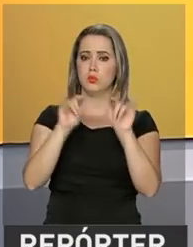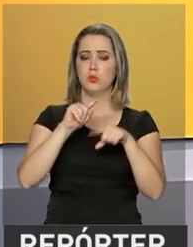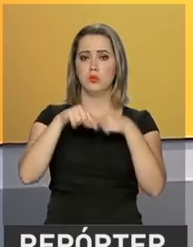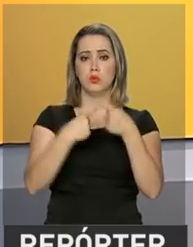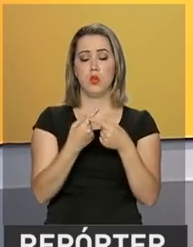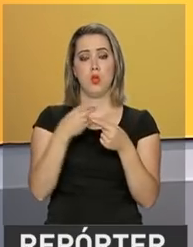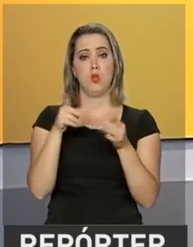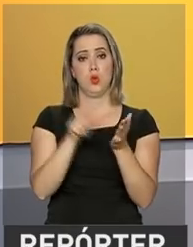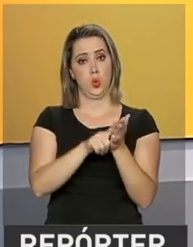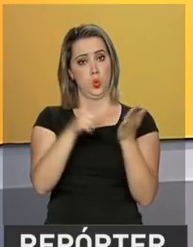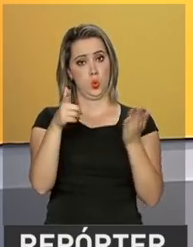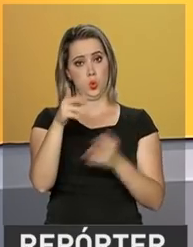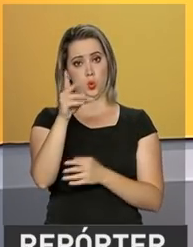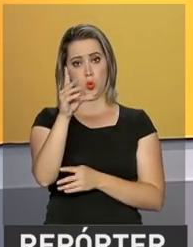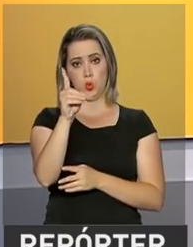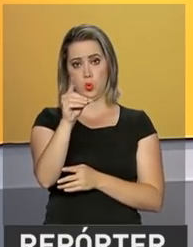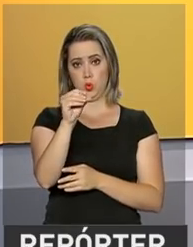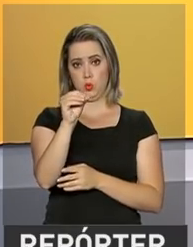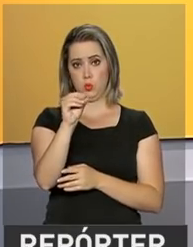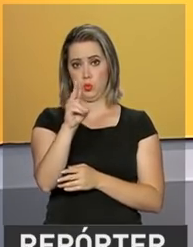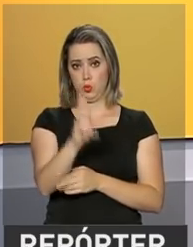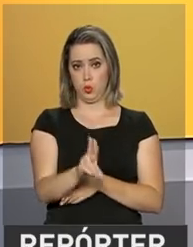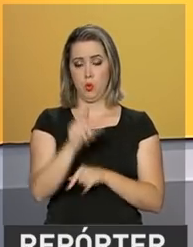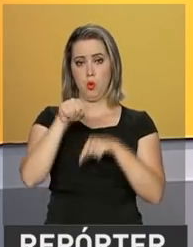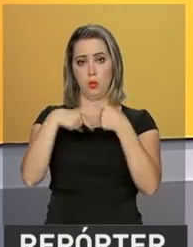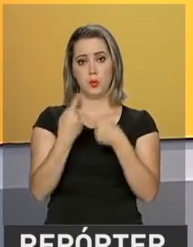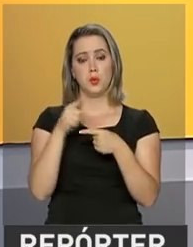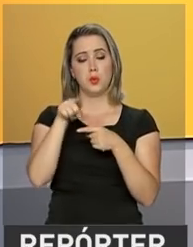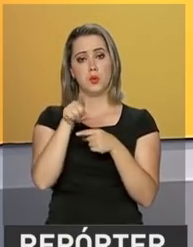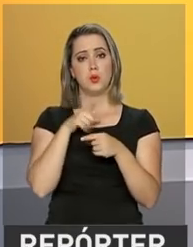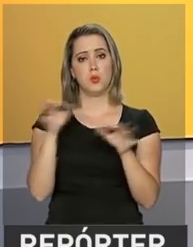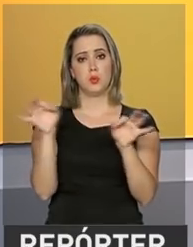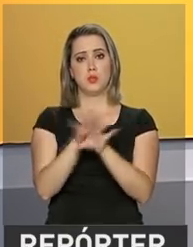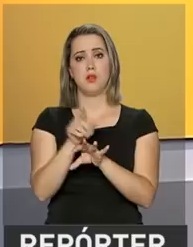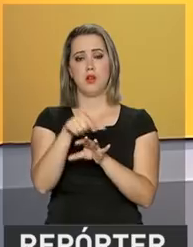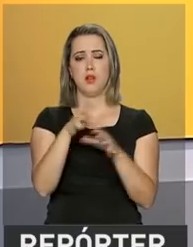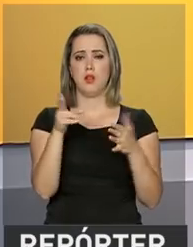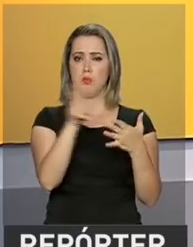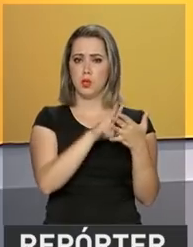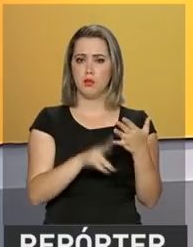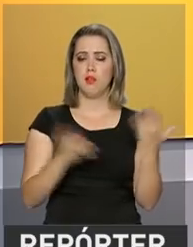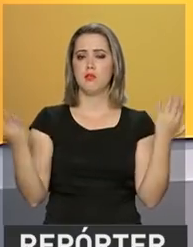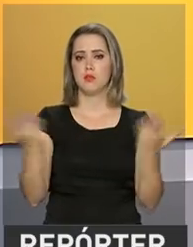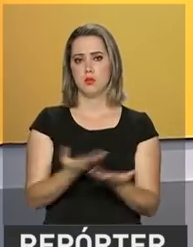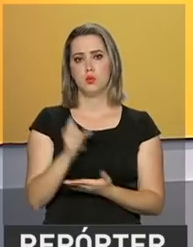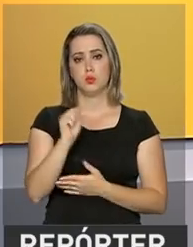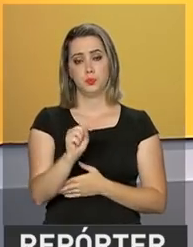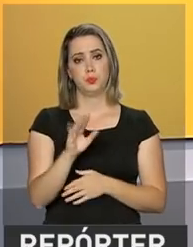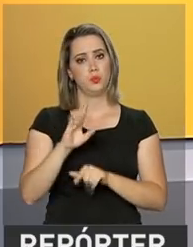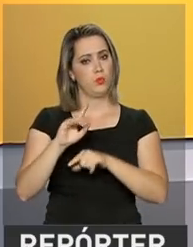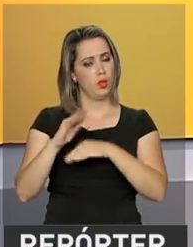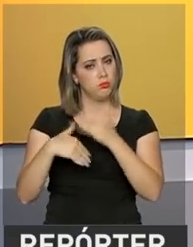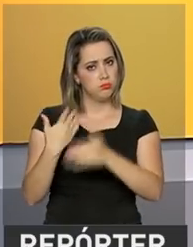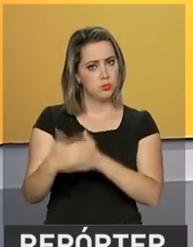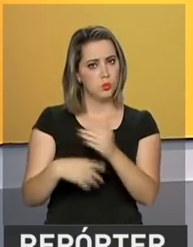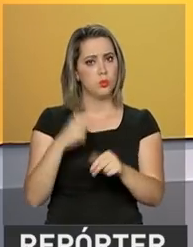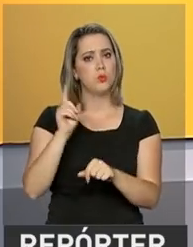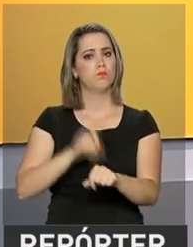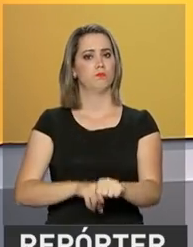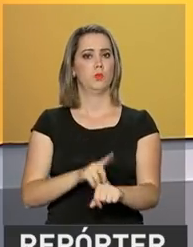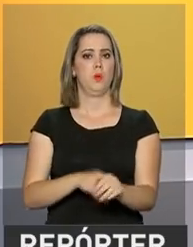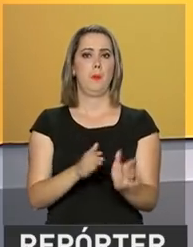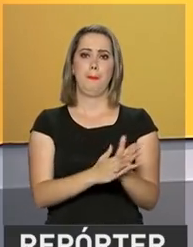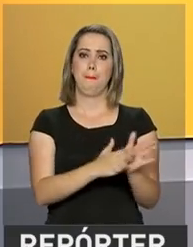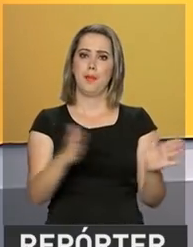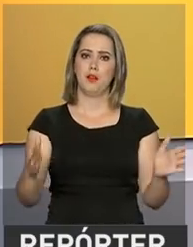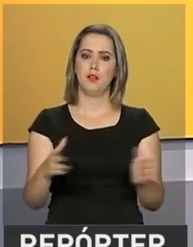no diário oficial da câmara logo após o encerramento dos trabalhos de hoje a partir daí é contado o prazo